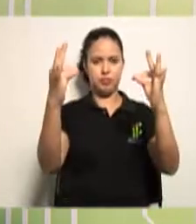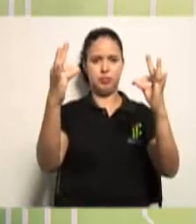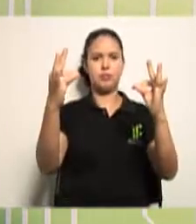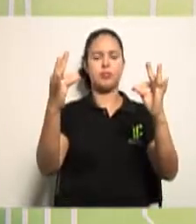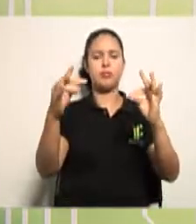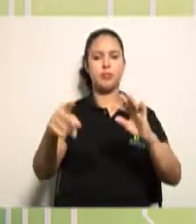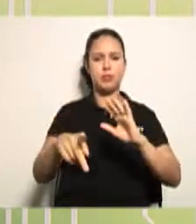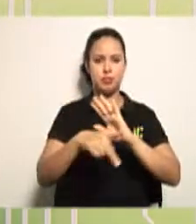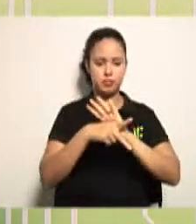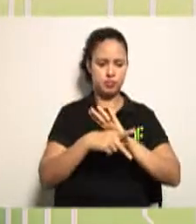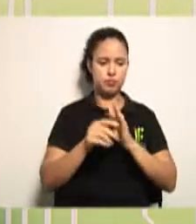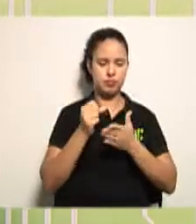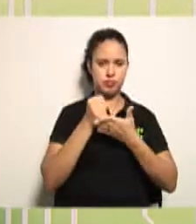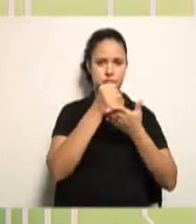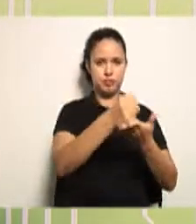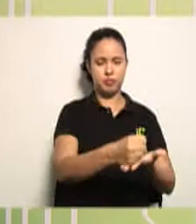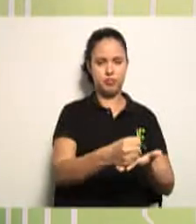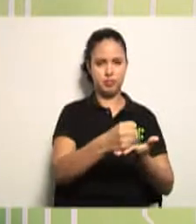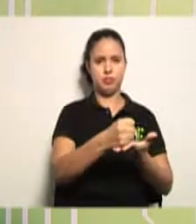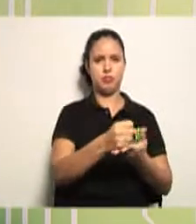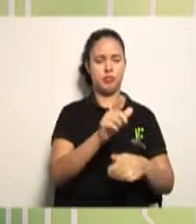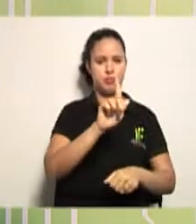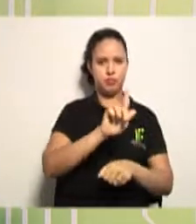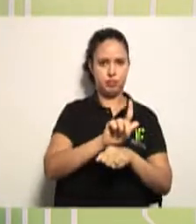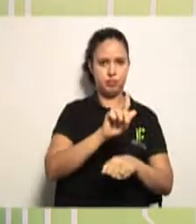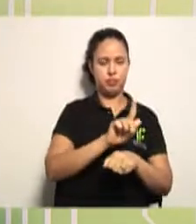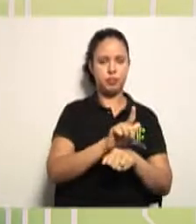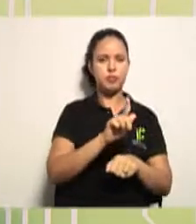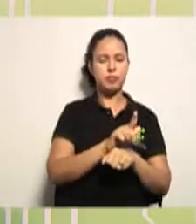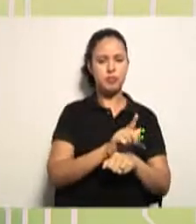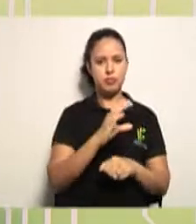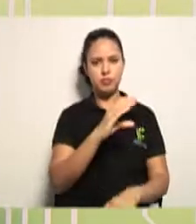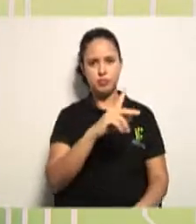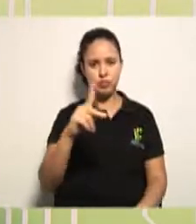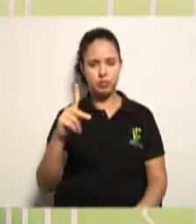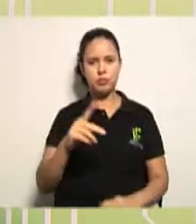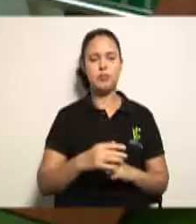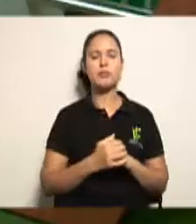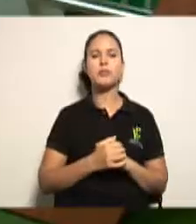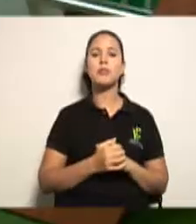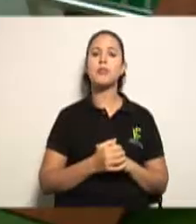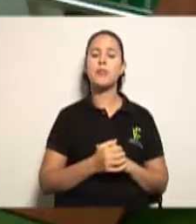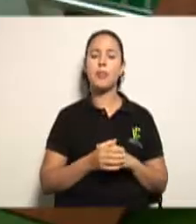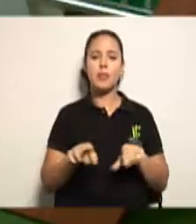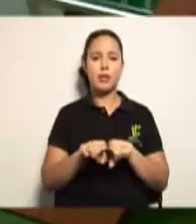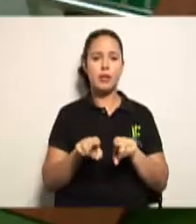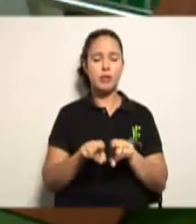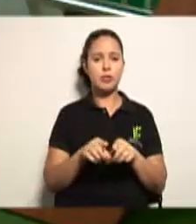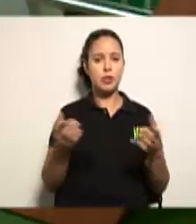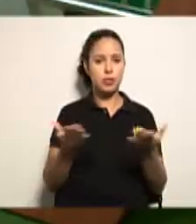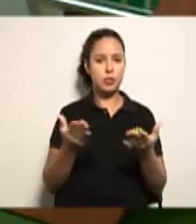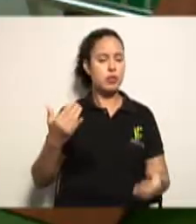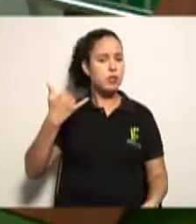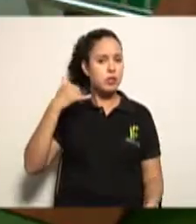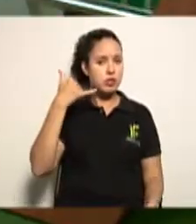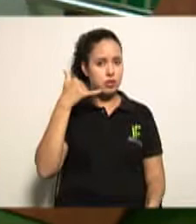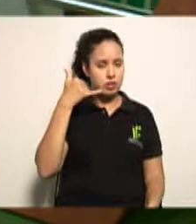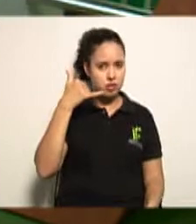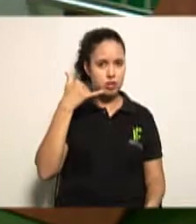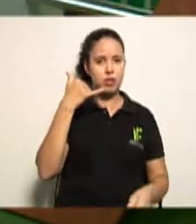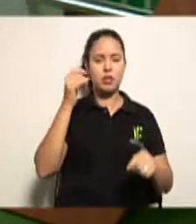para ajudar na gestão da organização. Até no celular, né, professor? Exatamente. Hoje em dia tem tantos